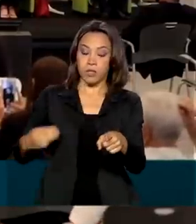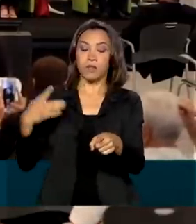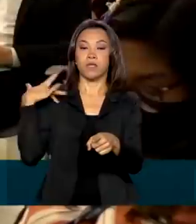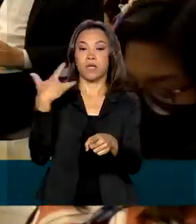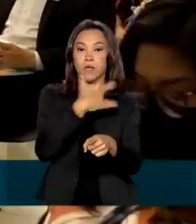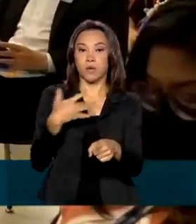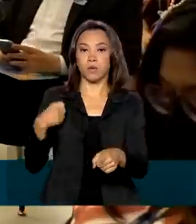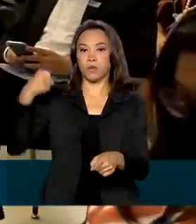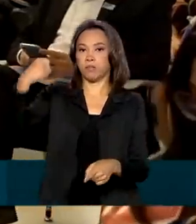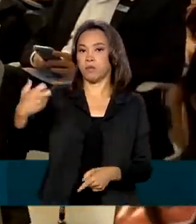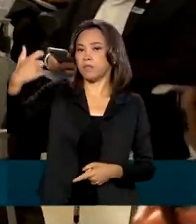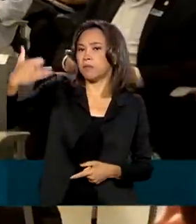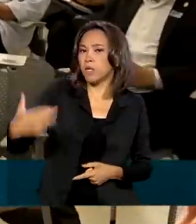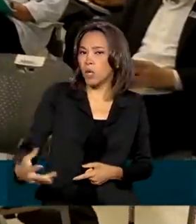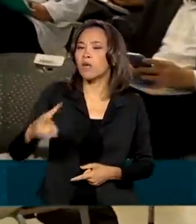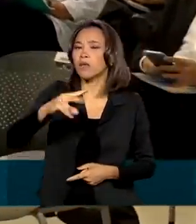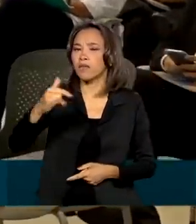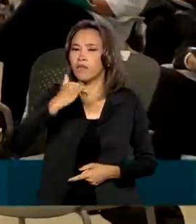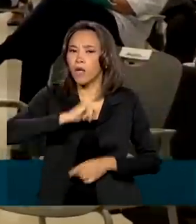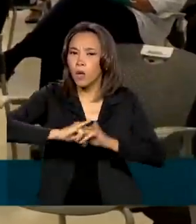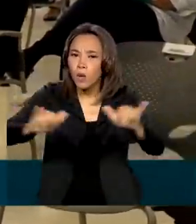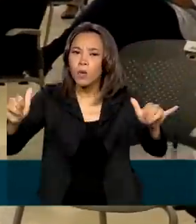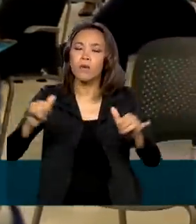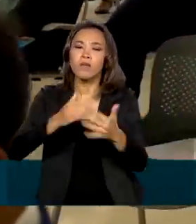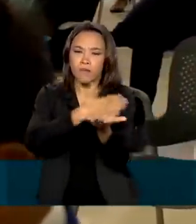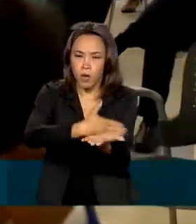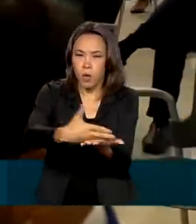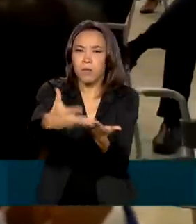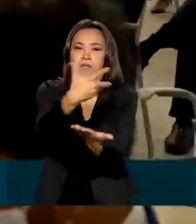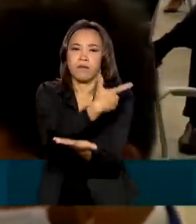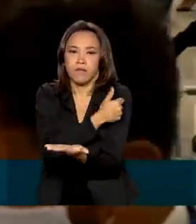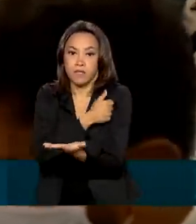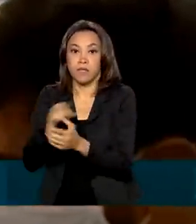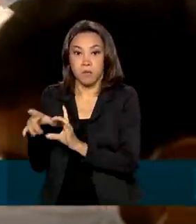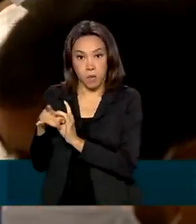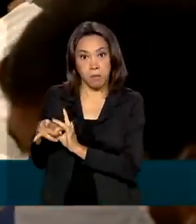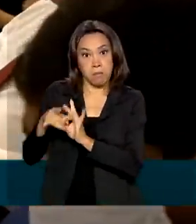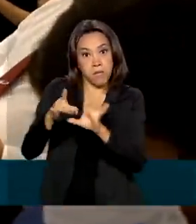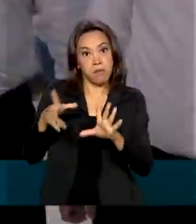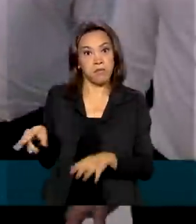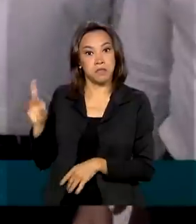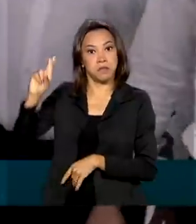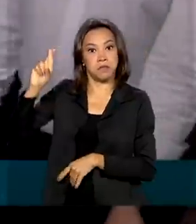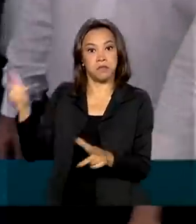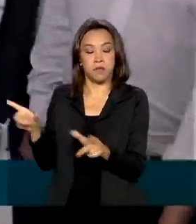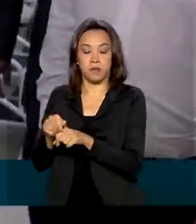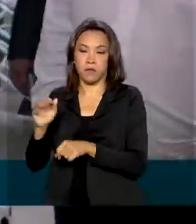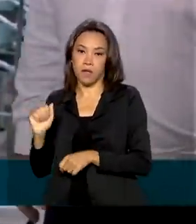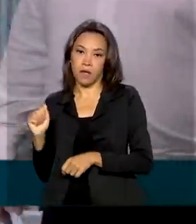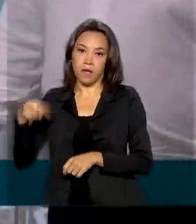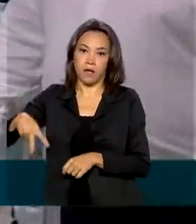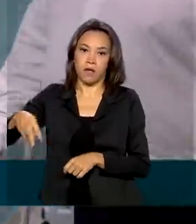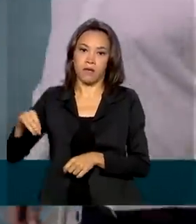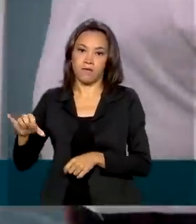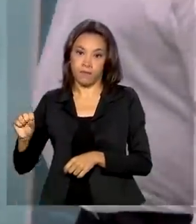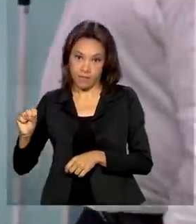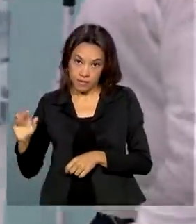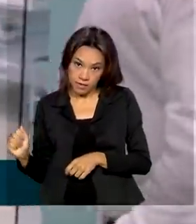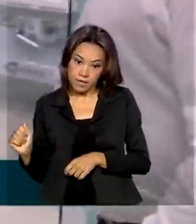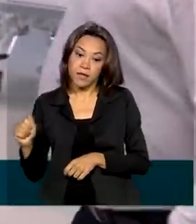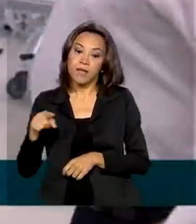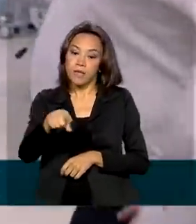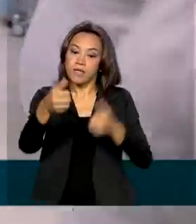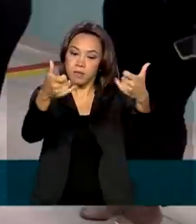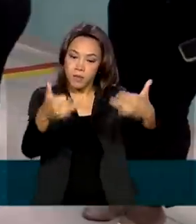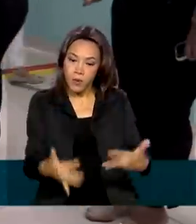a vacinação que deve começar assim que a Andressa autorizar o uso emergencial das imunizações caso ele voltou a afirmar que